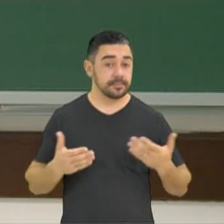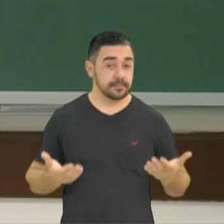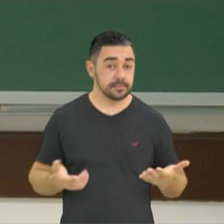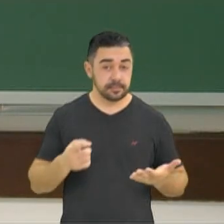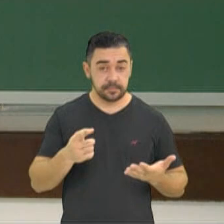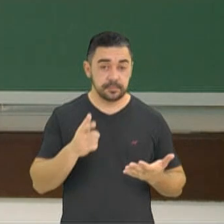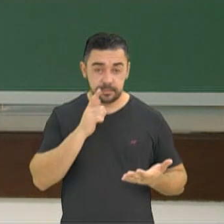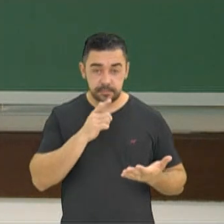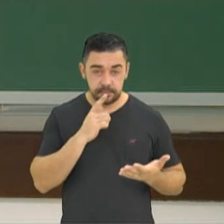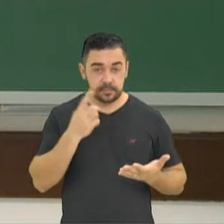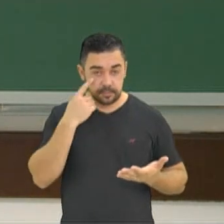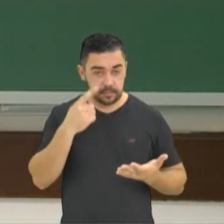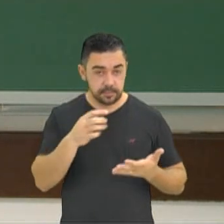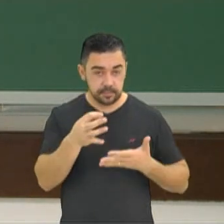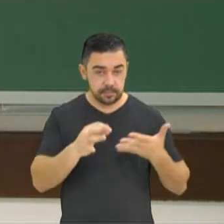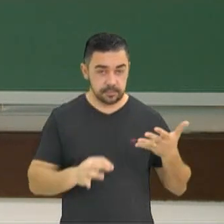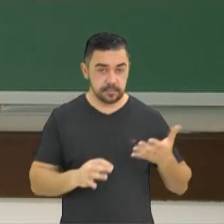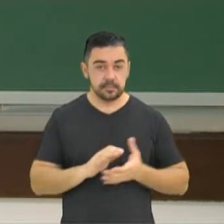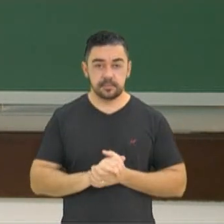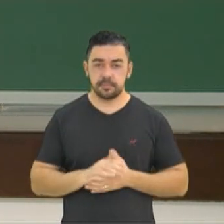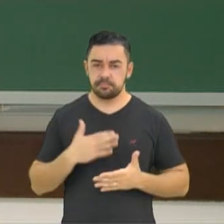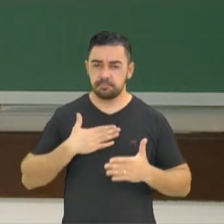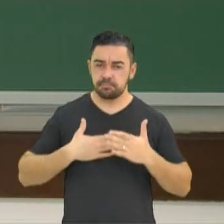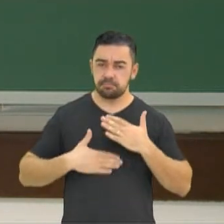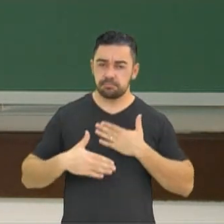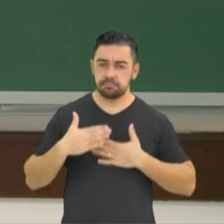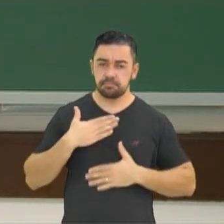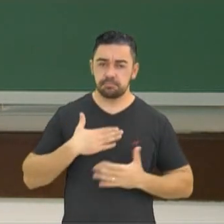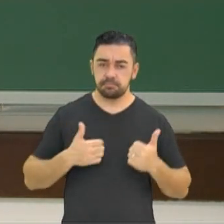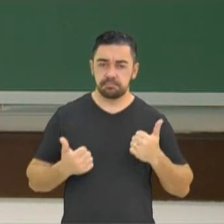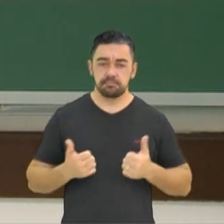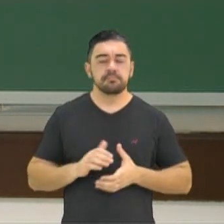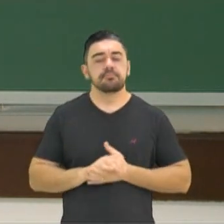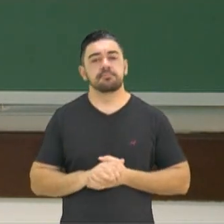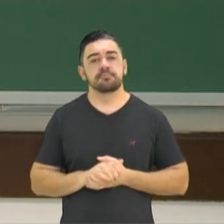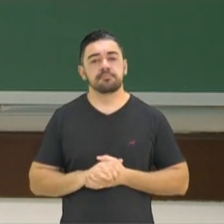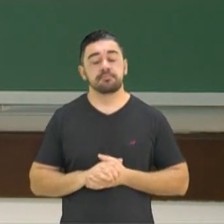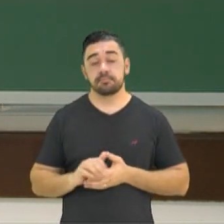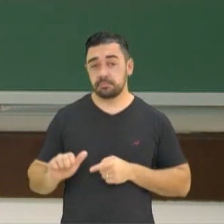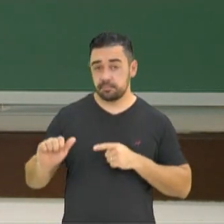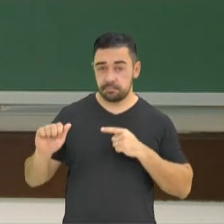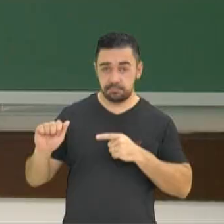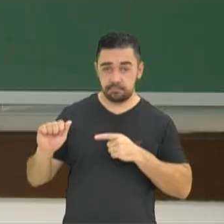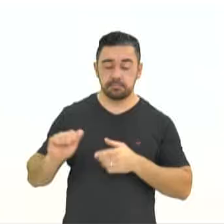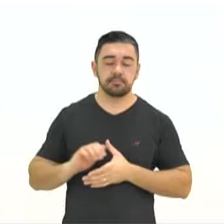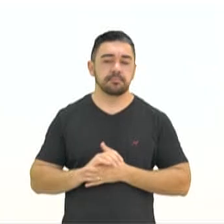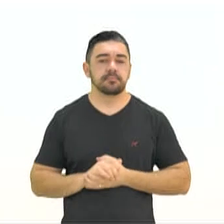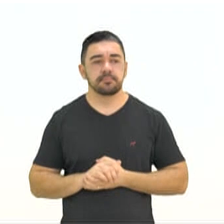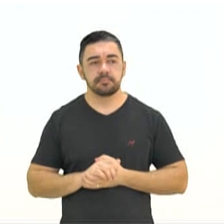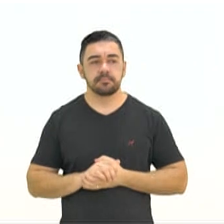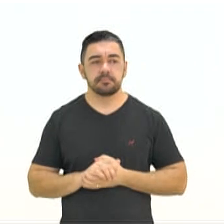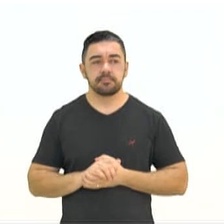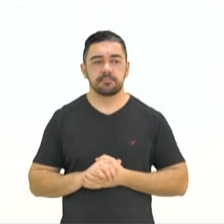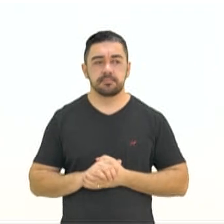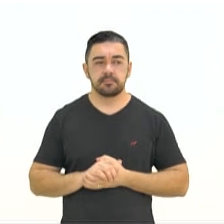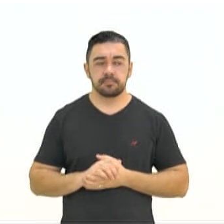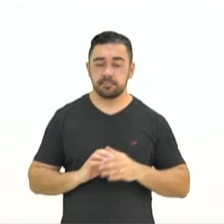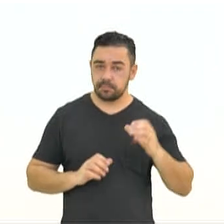E aí, pessoal, vamos corrigir, então? Bem tranquilinho, né? Então, na letra A.